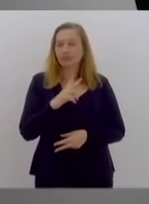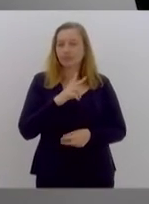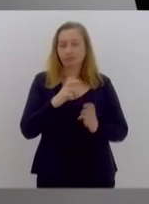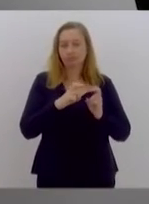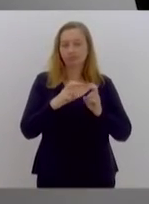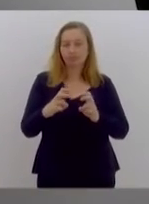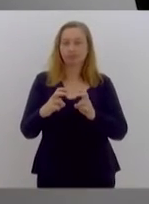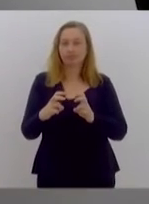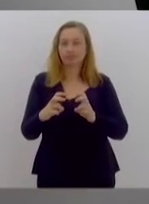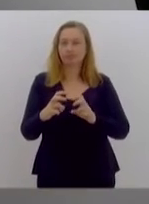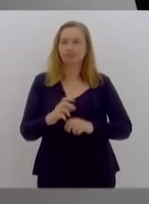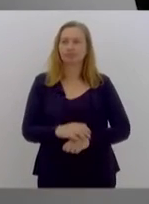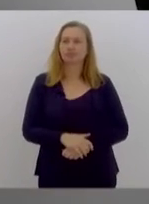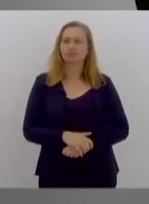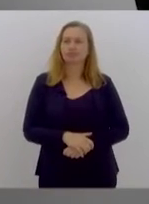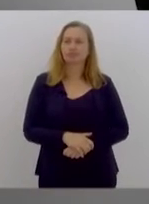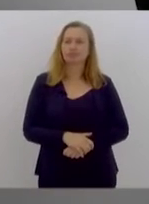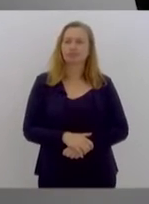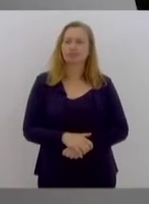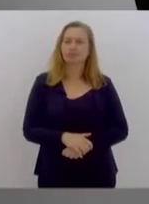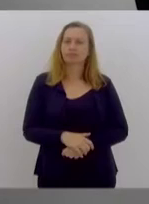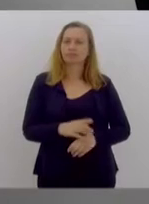em recuperação judicial